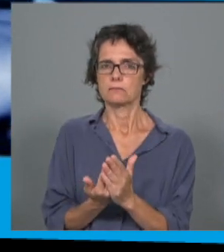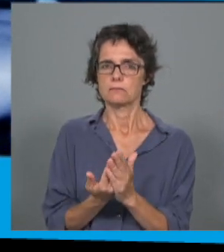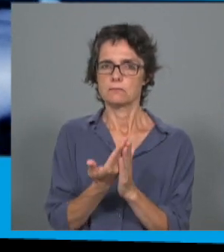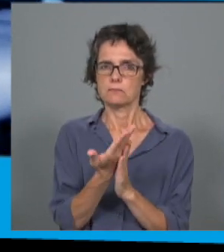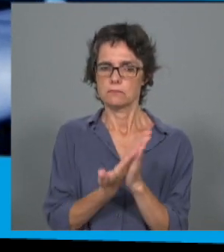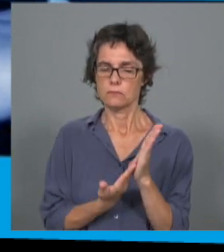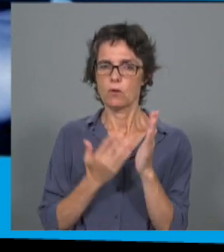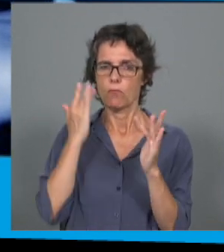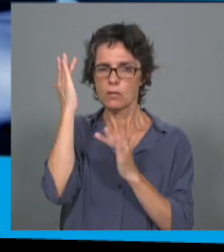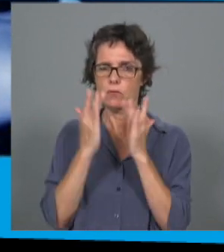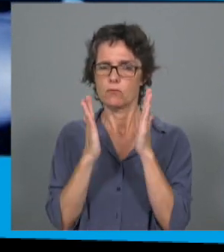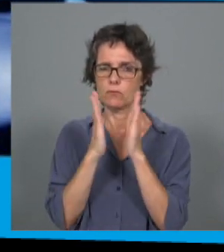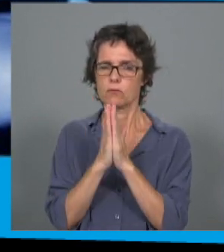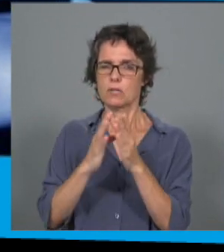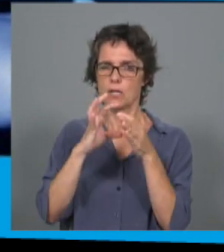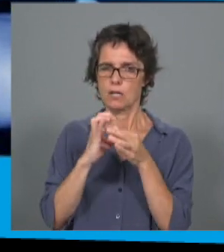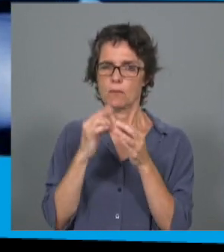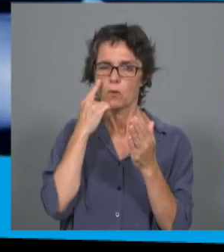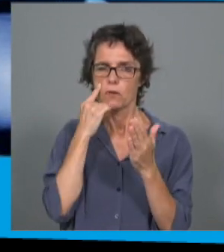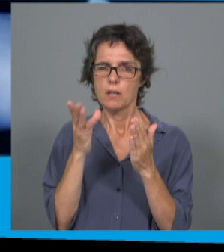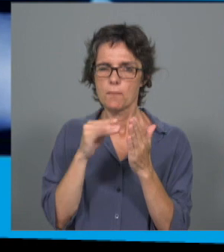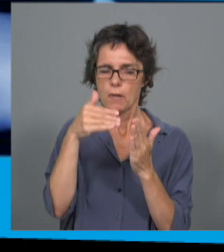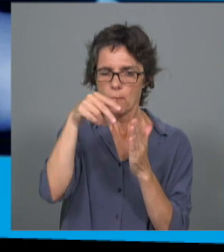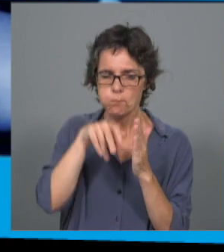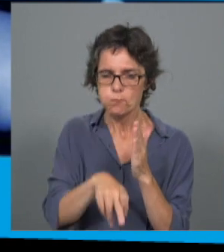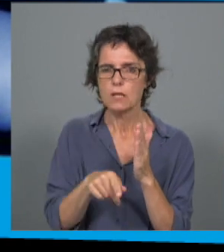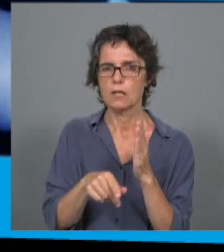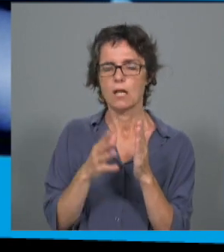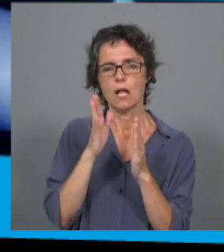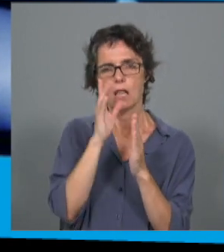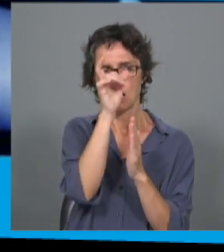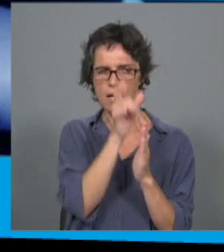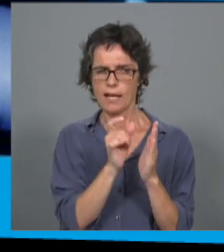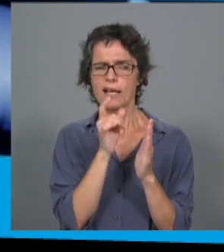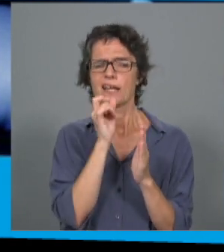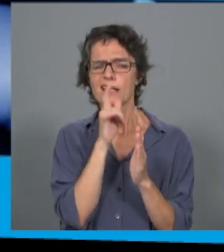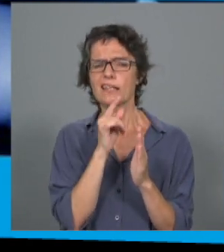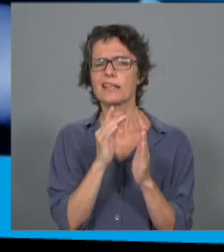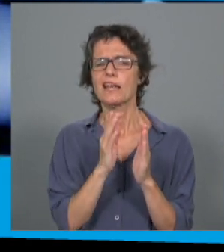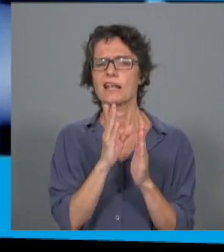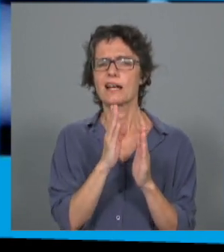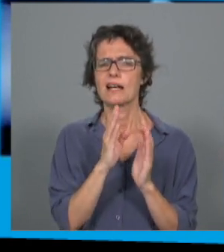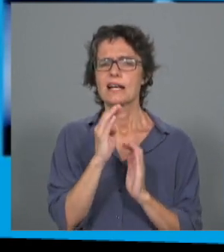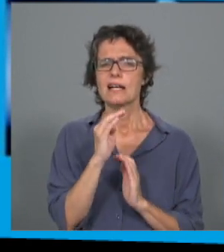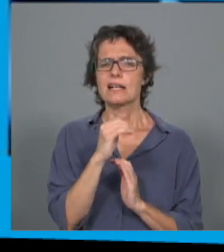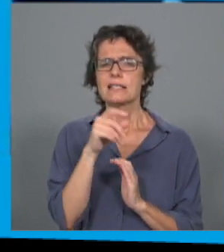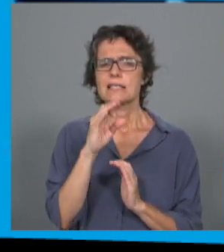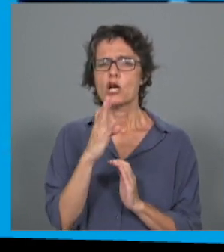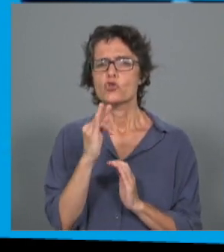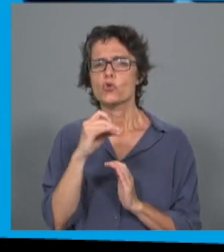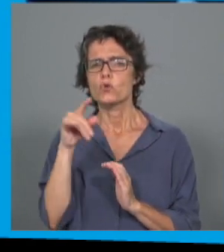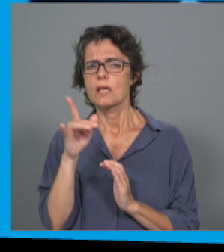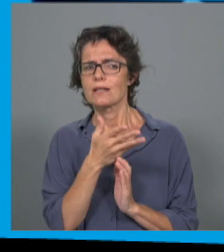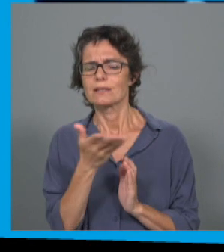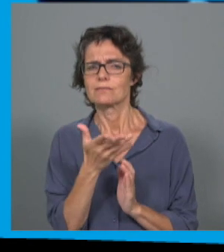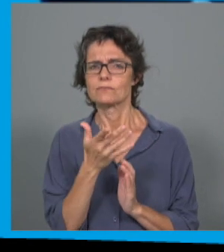teológico que permita conhecer mais a fundo a figura de São José e a forma como as fontes primárias sobre São